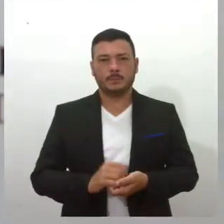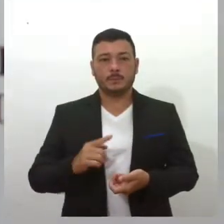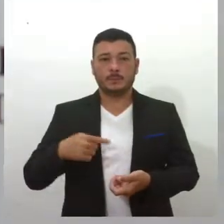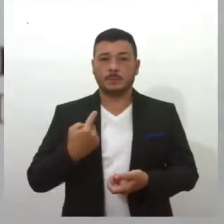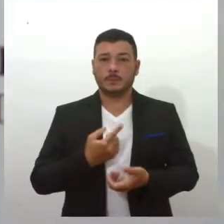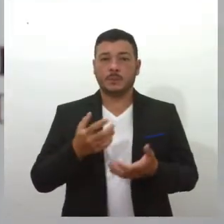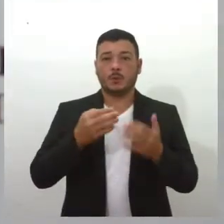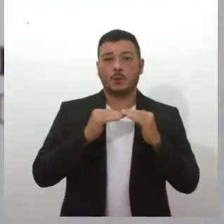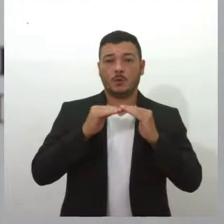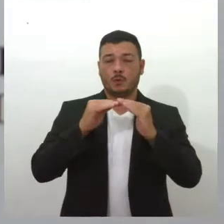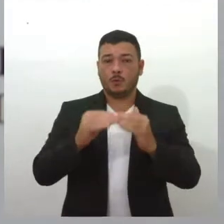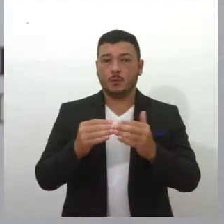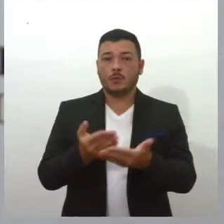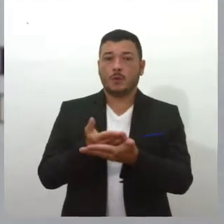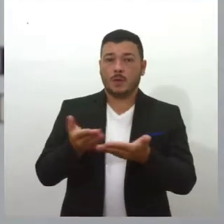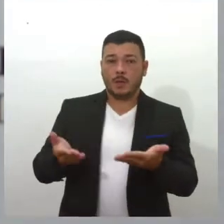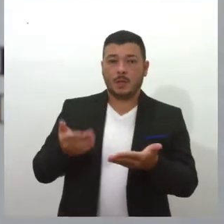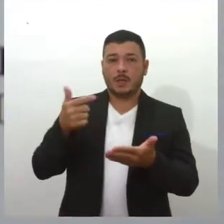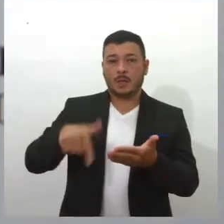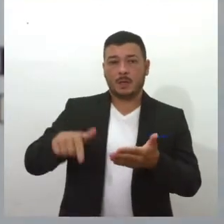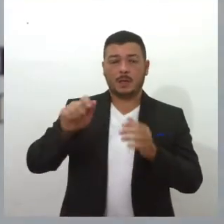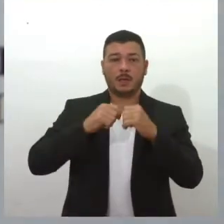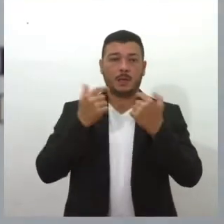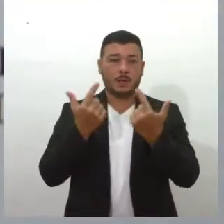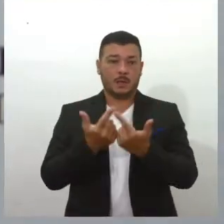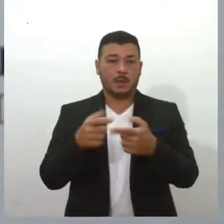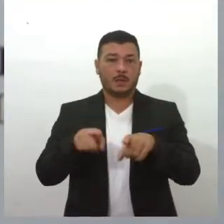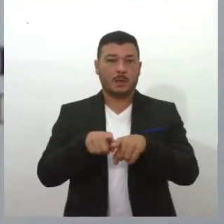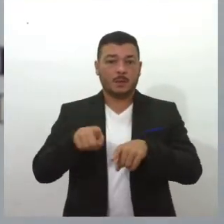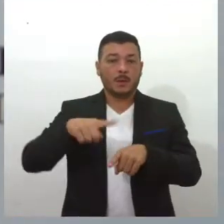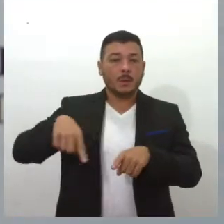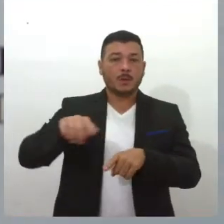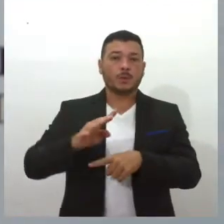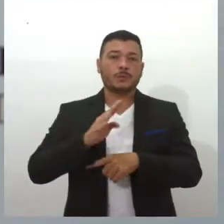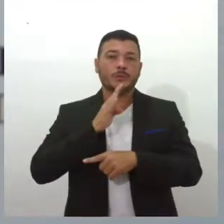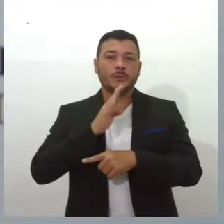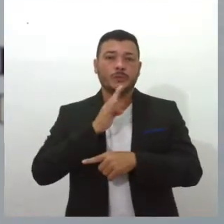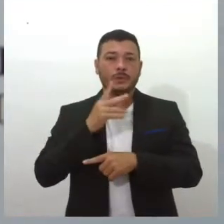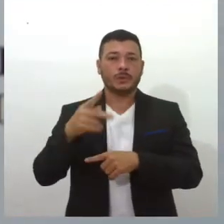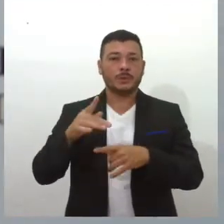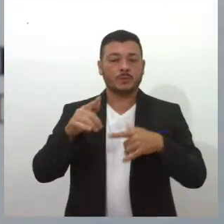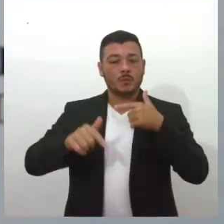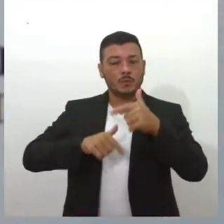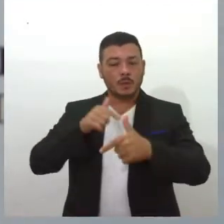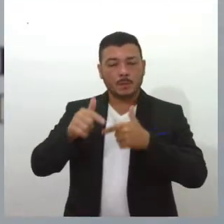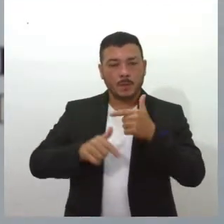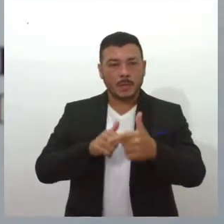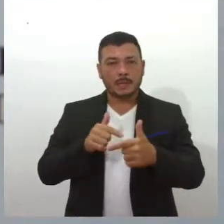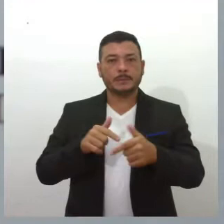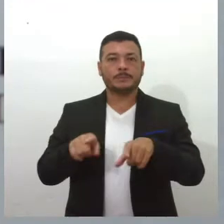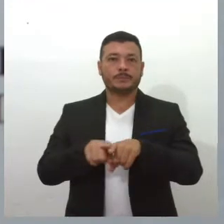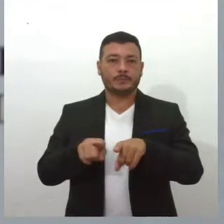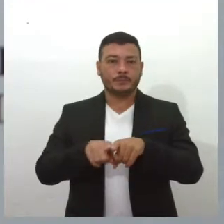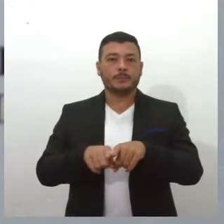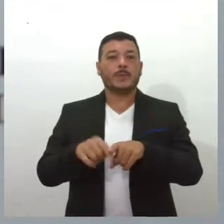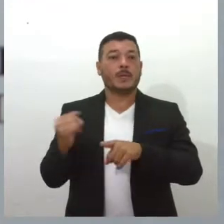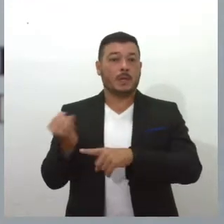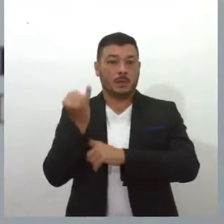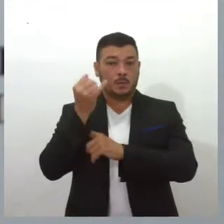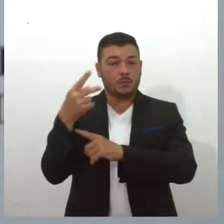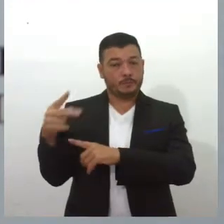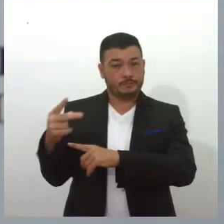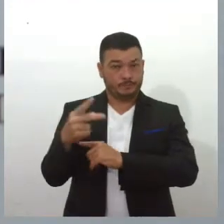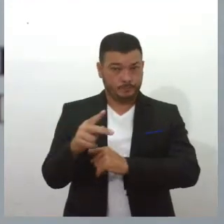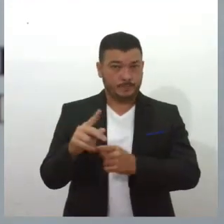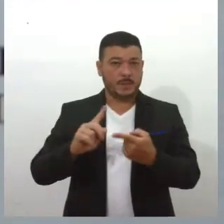trouxe essa pauta aqui para a Assembleia, para que todos conheçam a sua atuação, conheçam a sua importância, conheçam